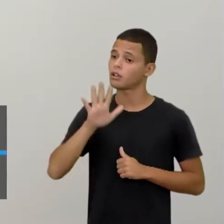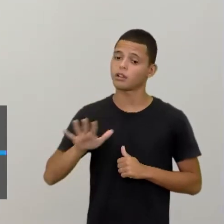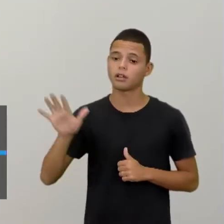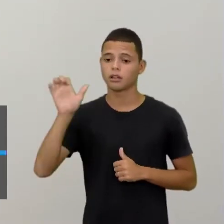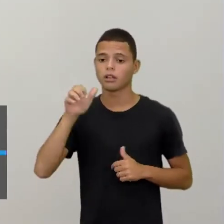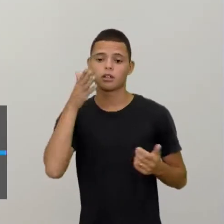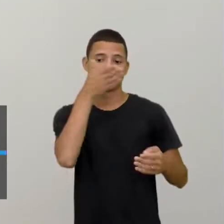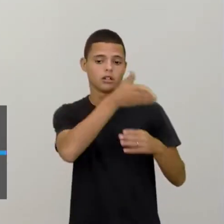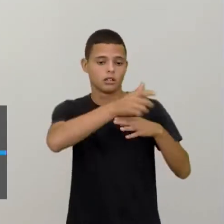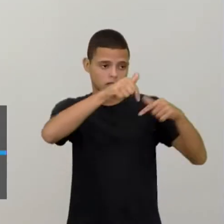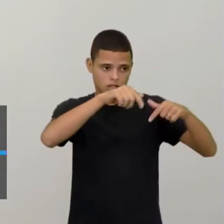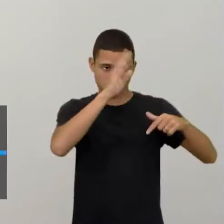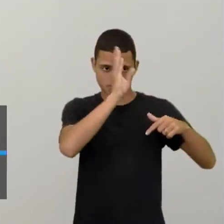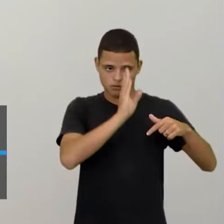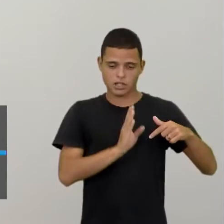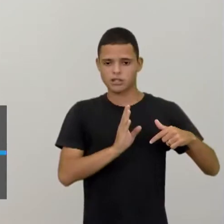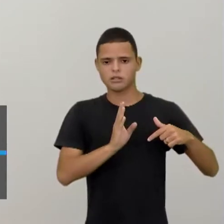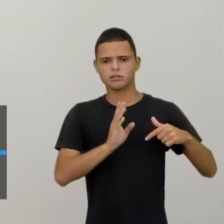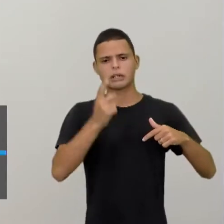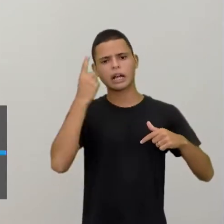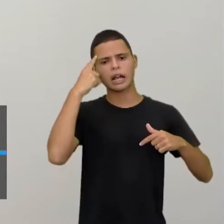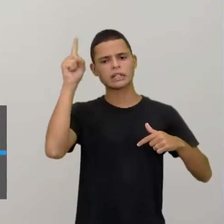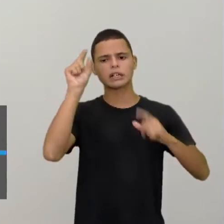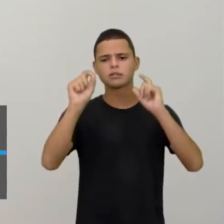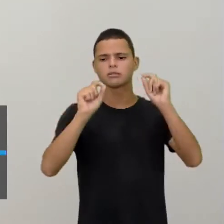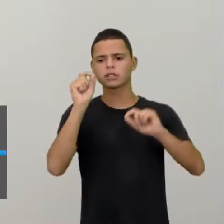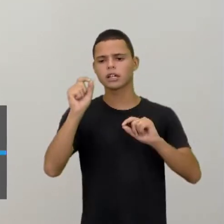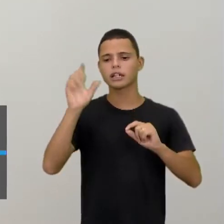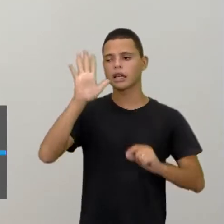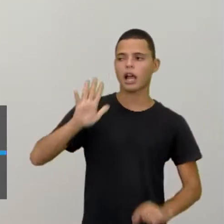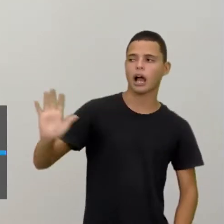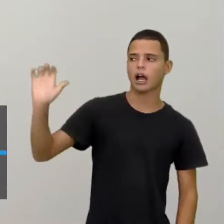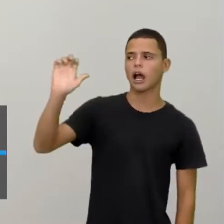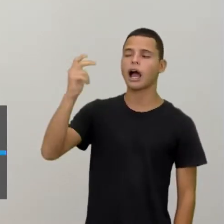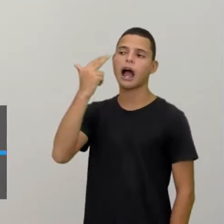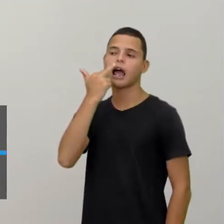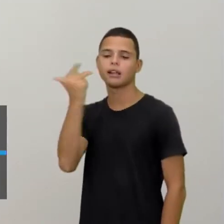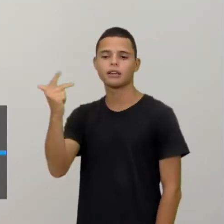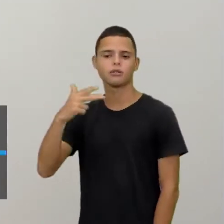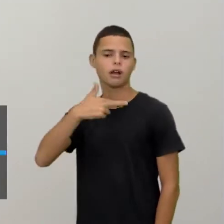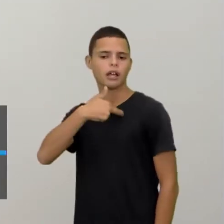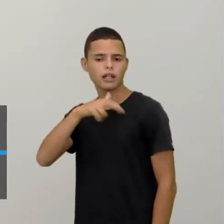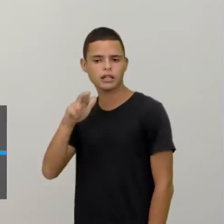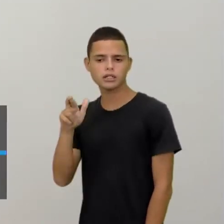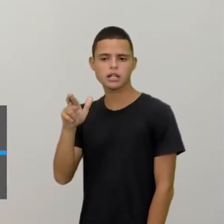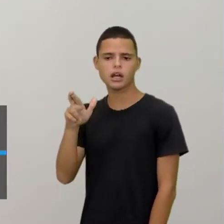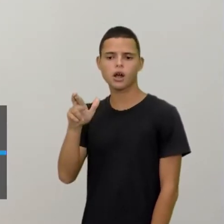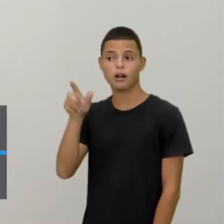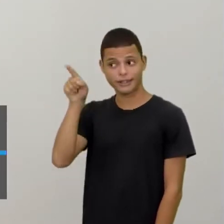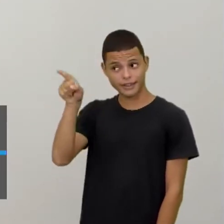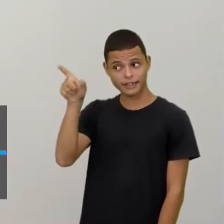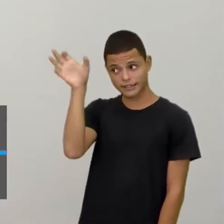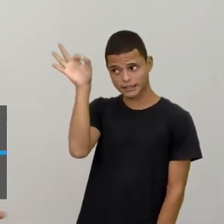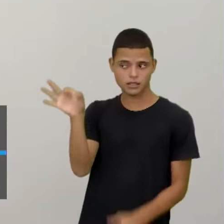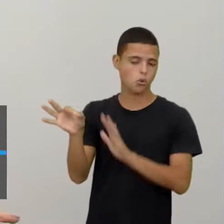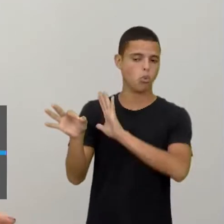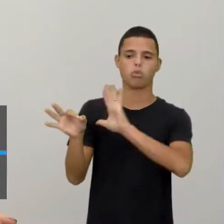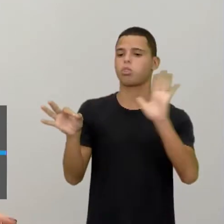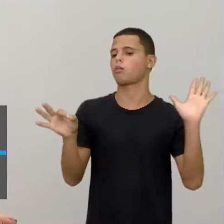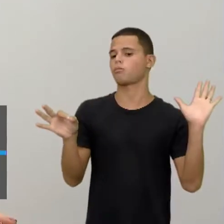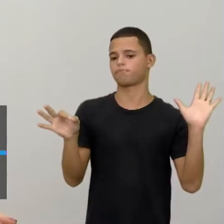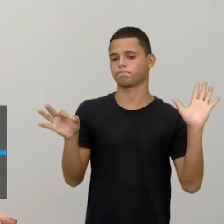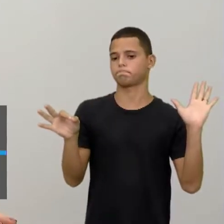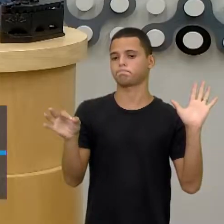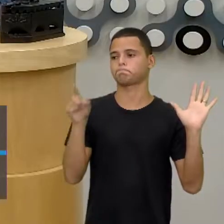na América com esse ideal de que a língua europeia, a religião europeia, ela é única e ela era como se fosse um referencial, assim, um